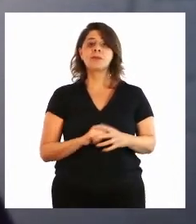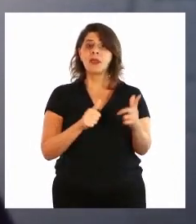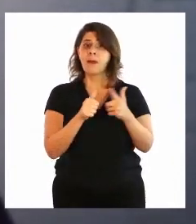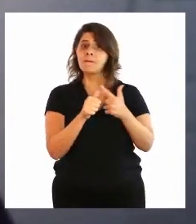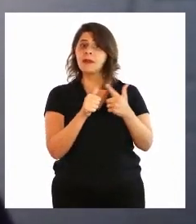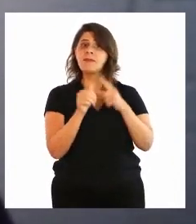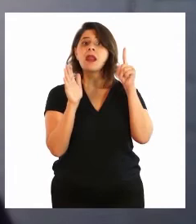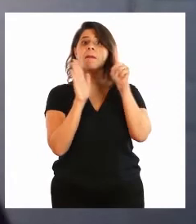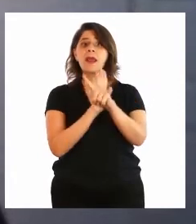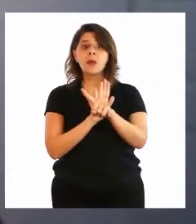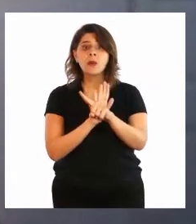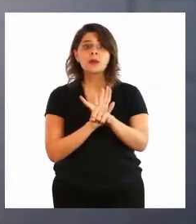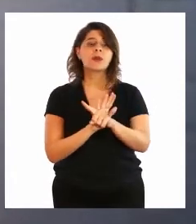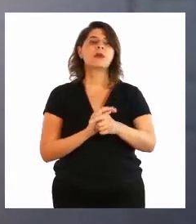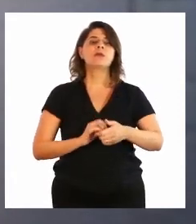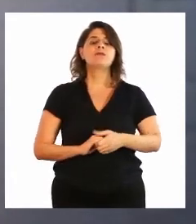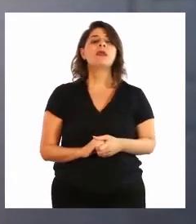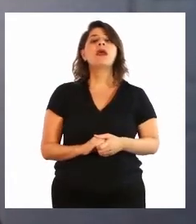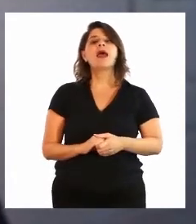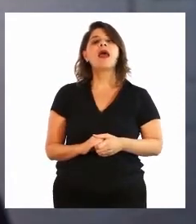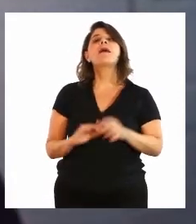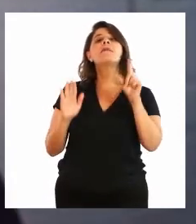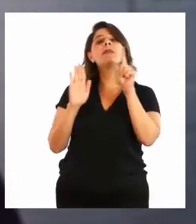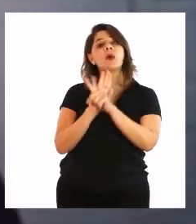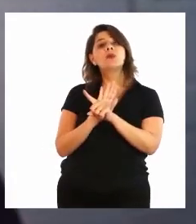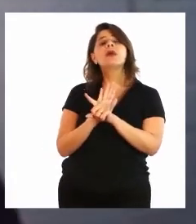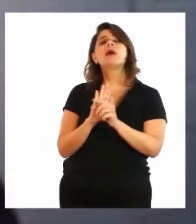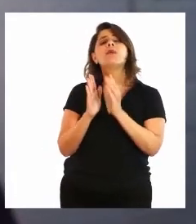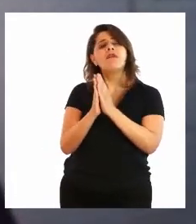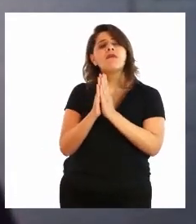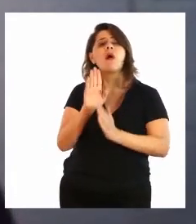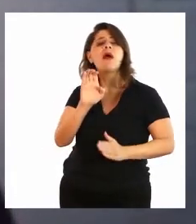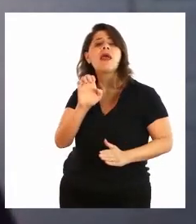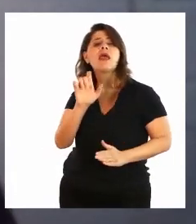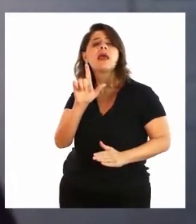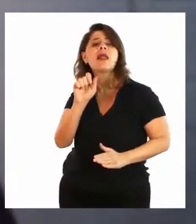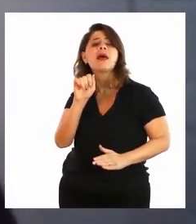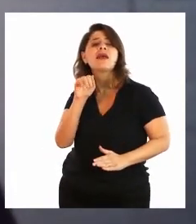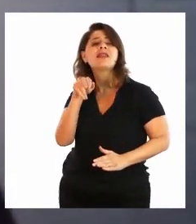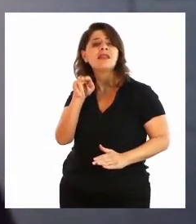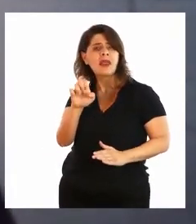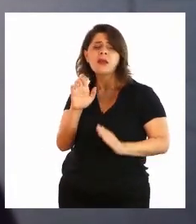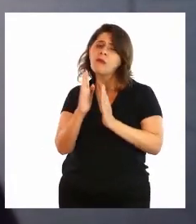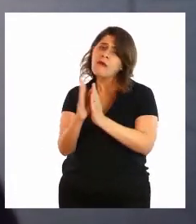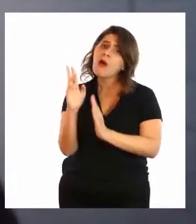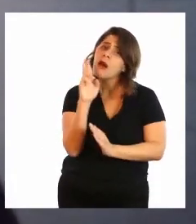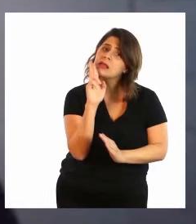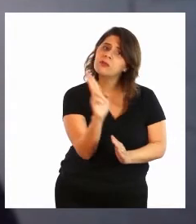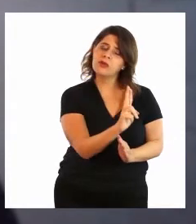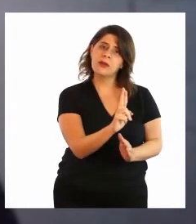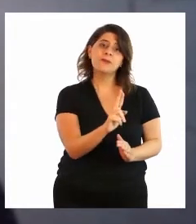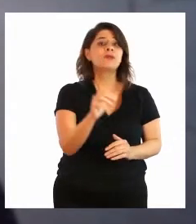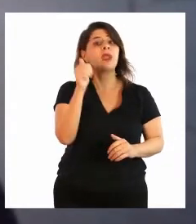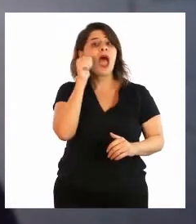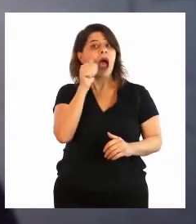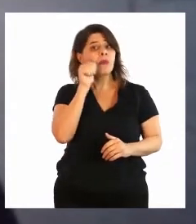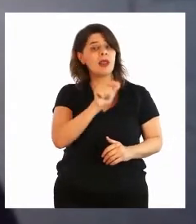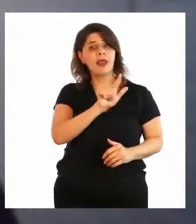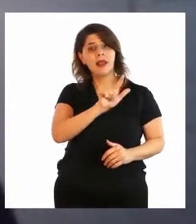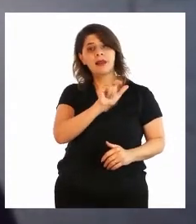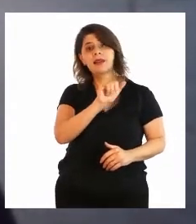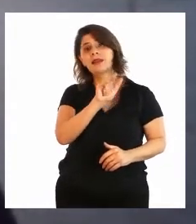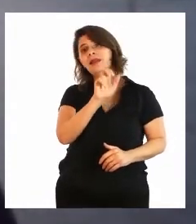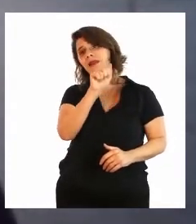pergunta, ela vai para a Elaine responder. É uma pergunta da Lilian Freitas